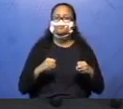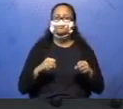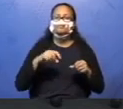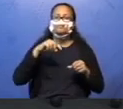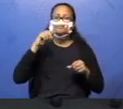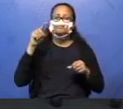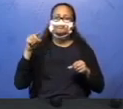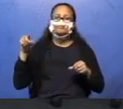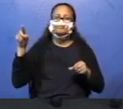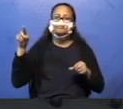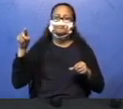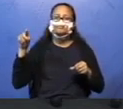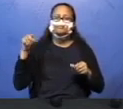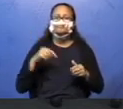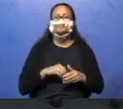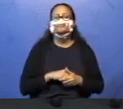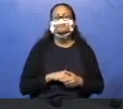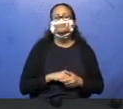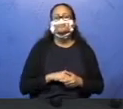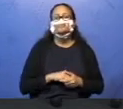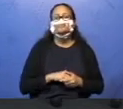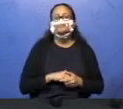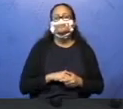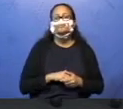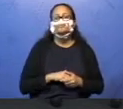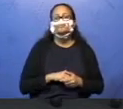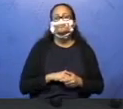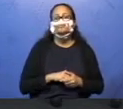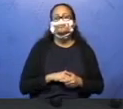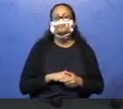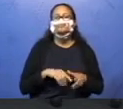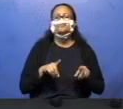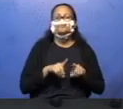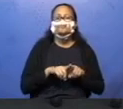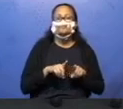tio. A mesma coisa aconteceu aqui, ó.